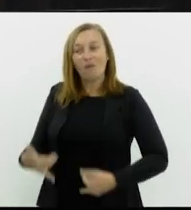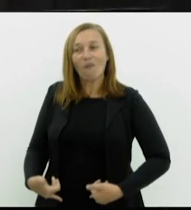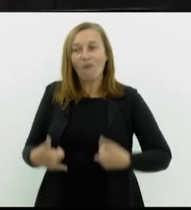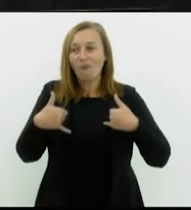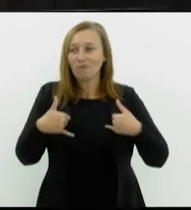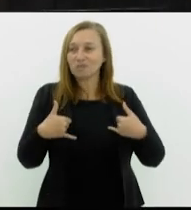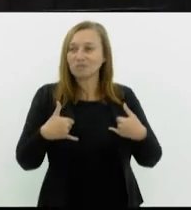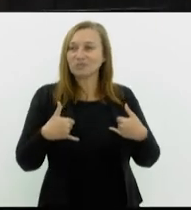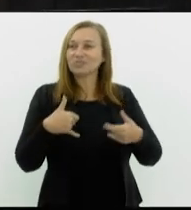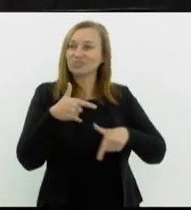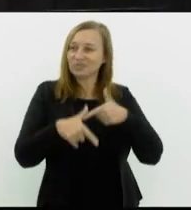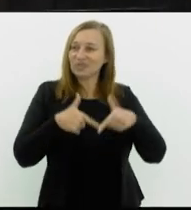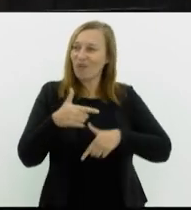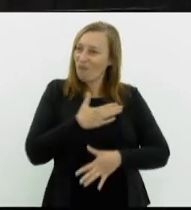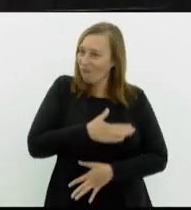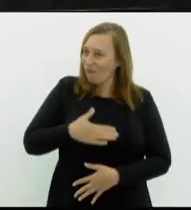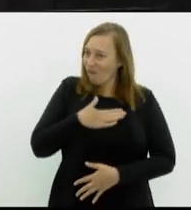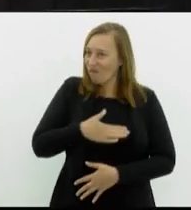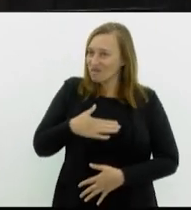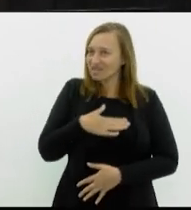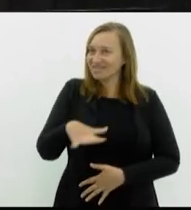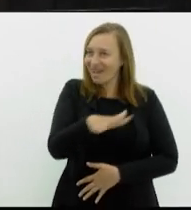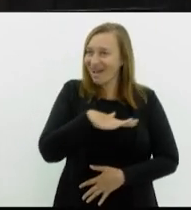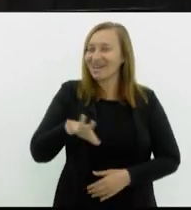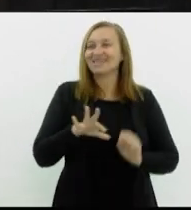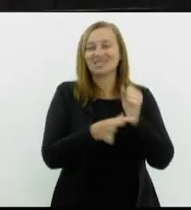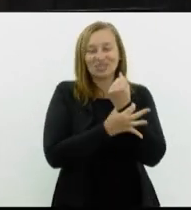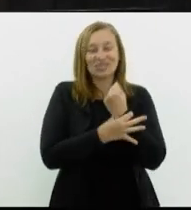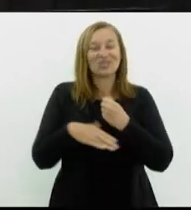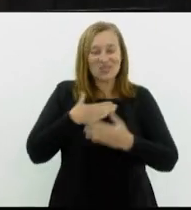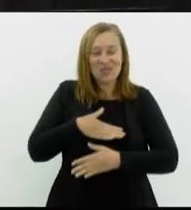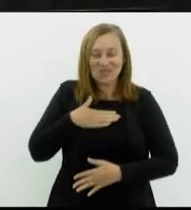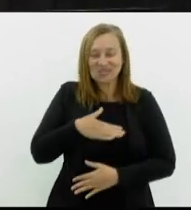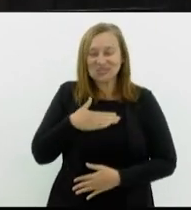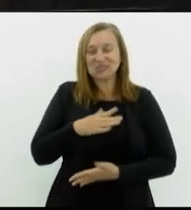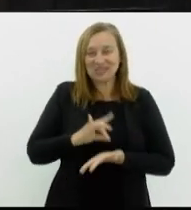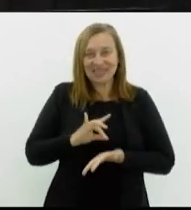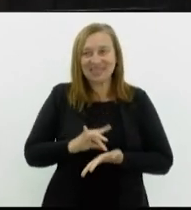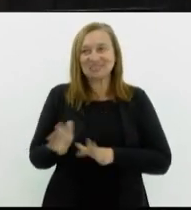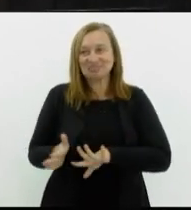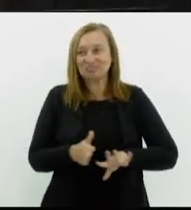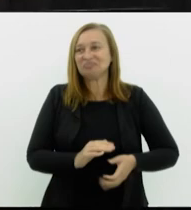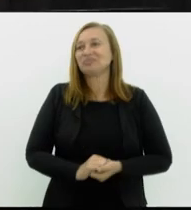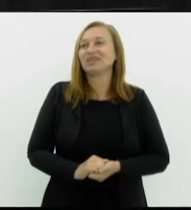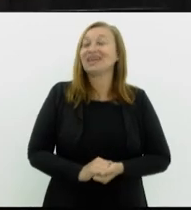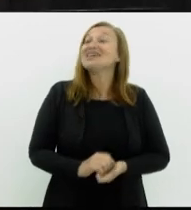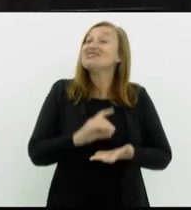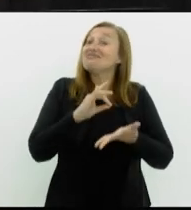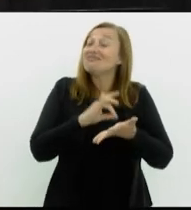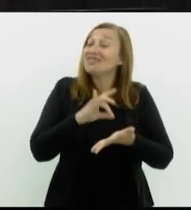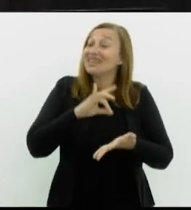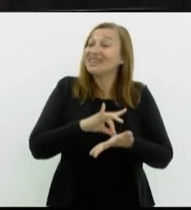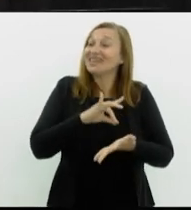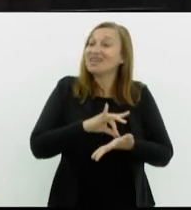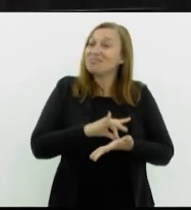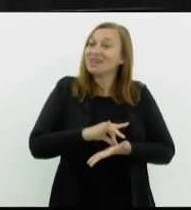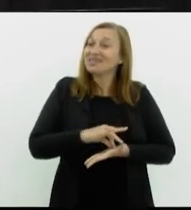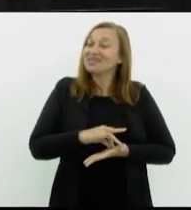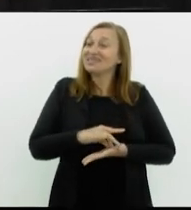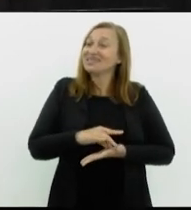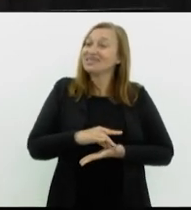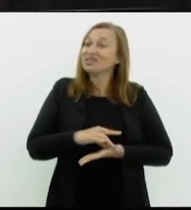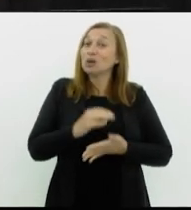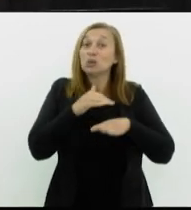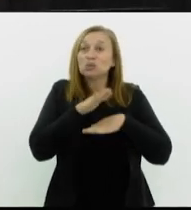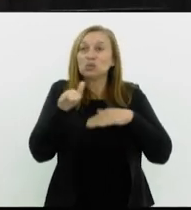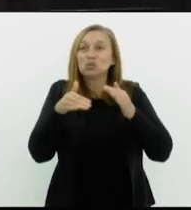missão. Eu gosto mesmo de lidar com a área de segurança, eu gosto. A verdade é essa. E, realmente,